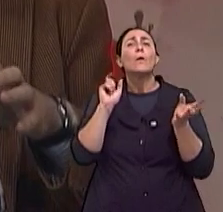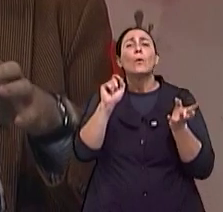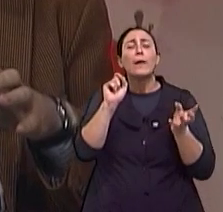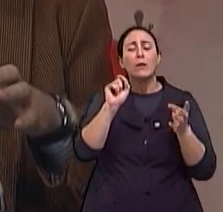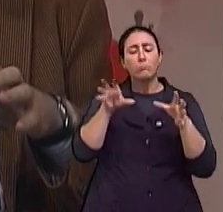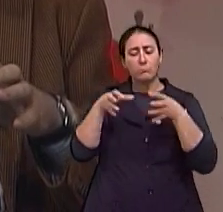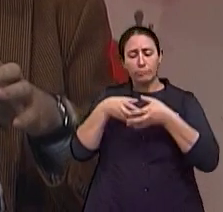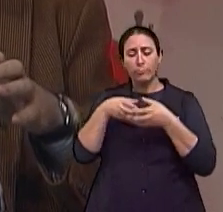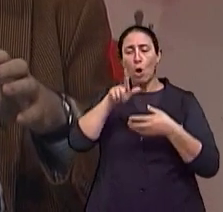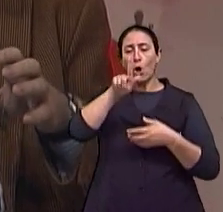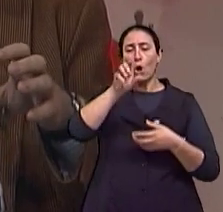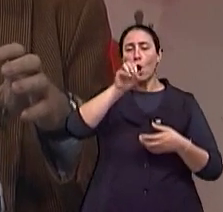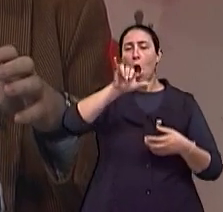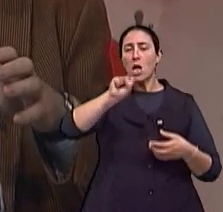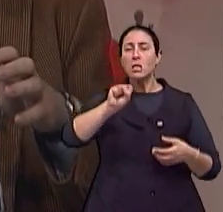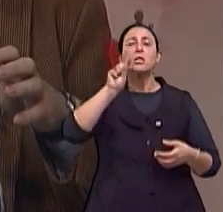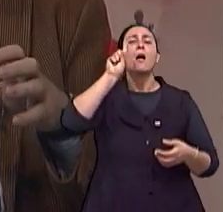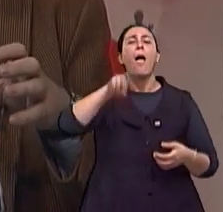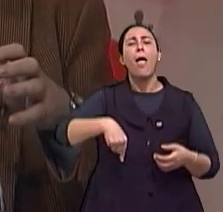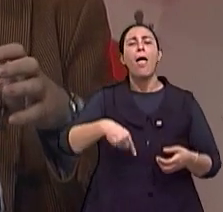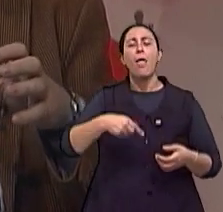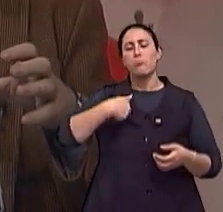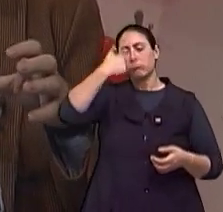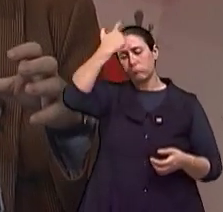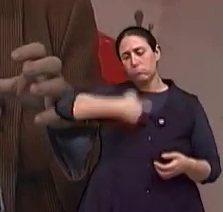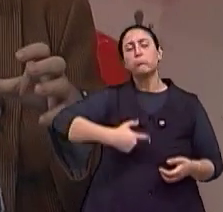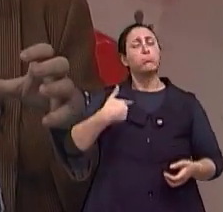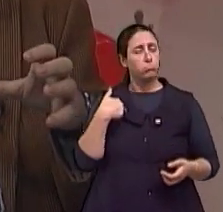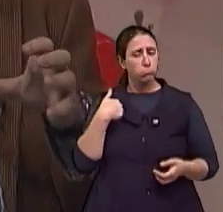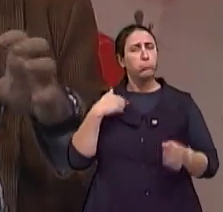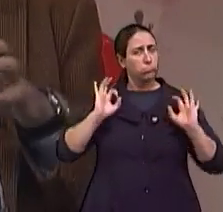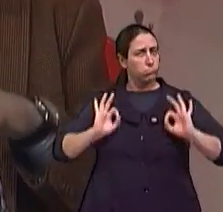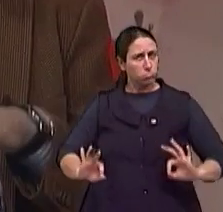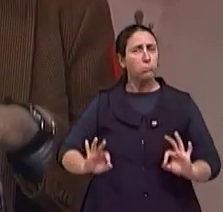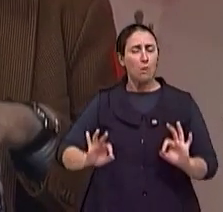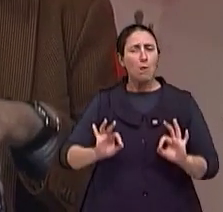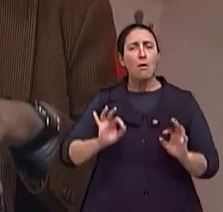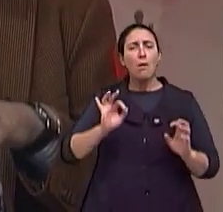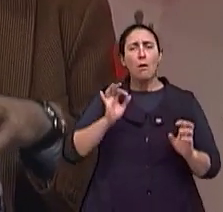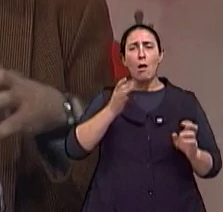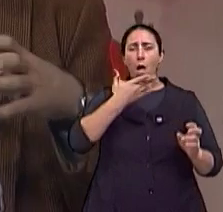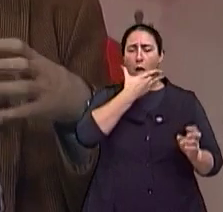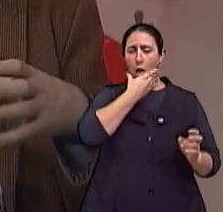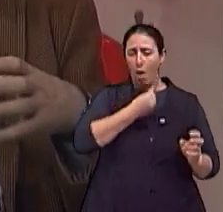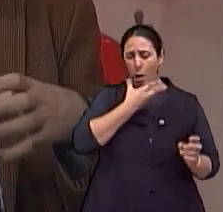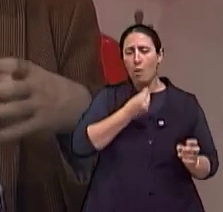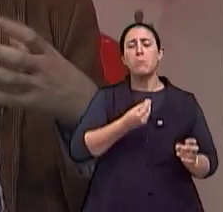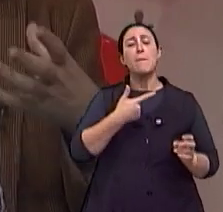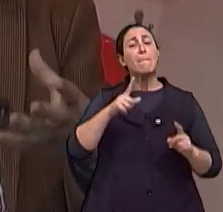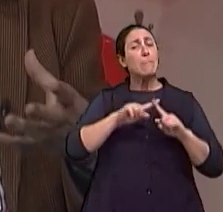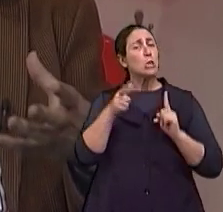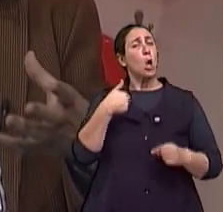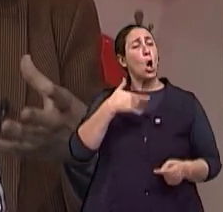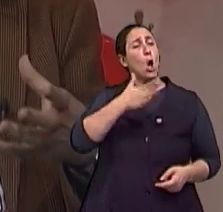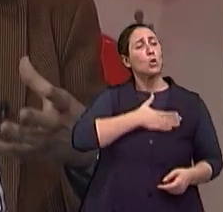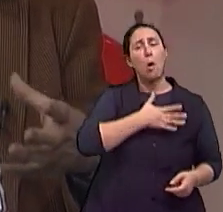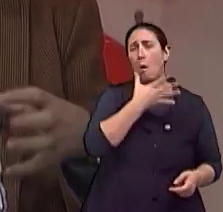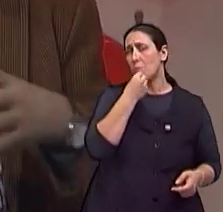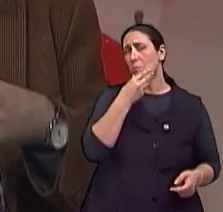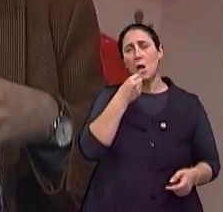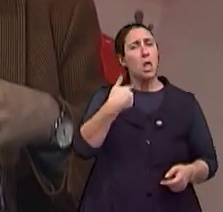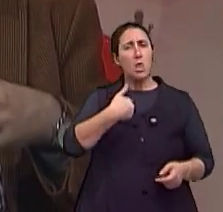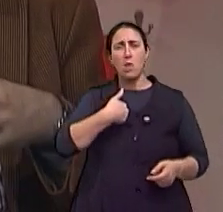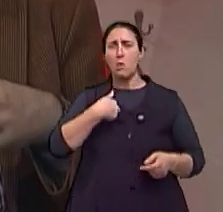homens, mas que não se identificam, por exemplo, com comportamentos afeminados, que não praticam a penetração